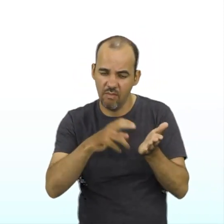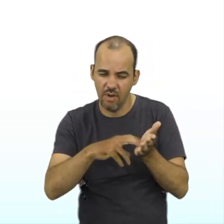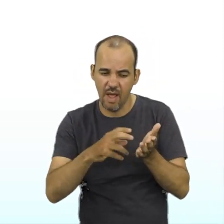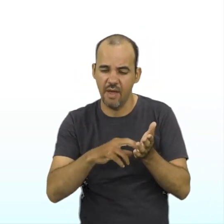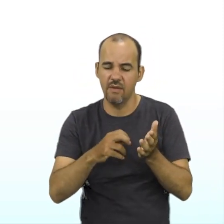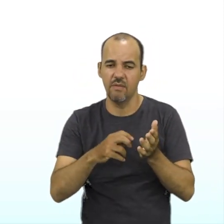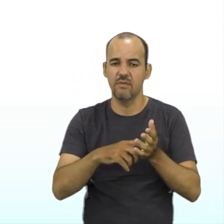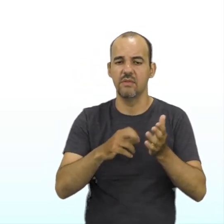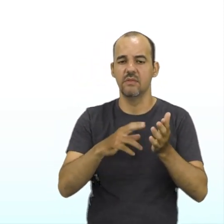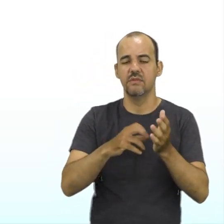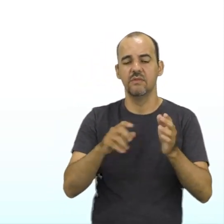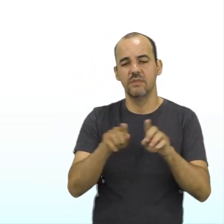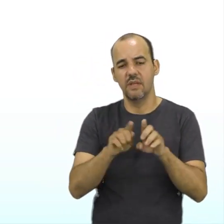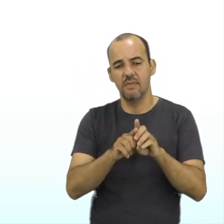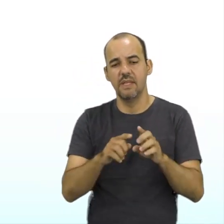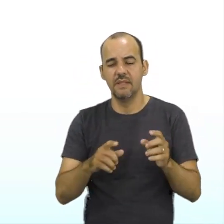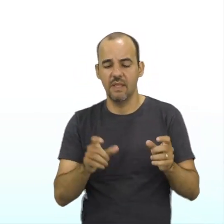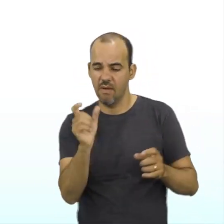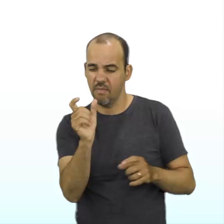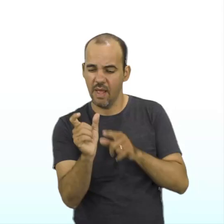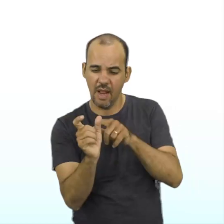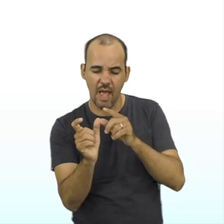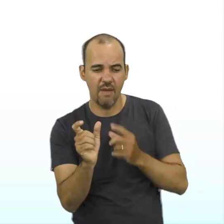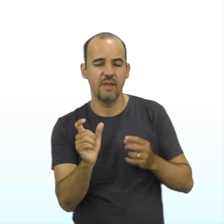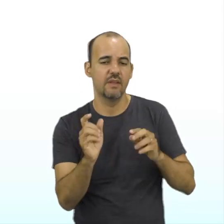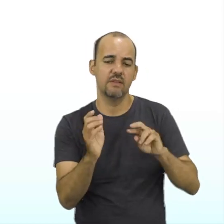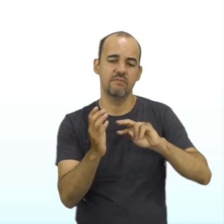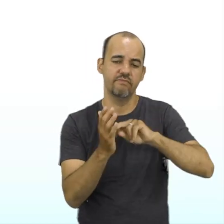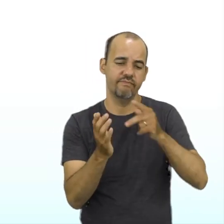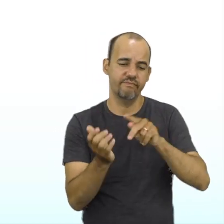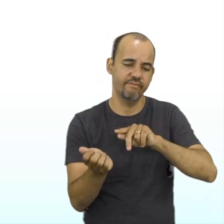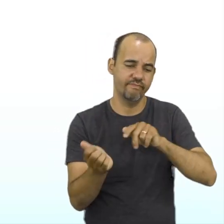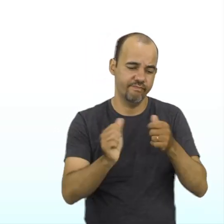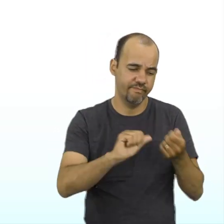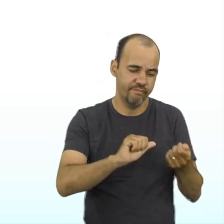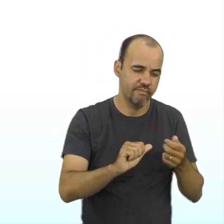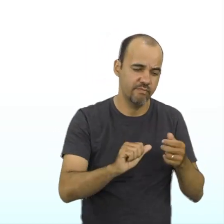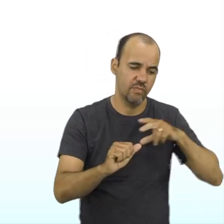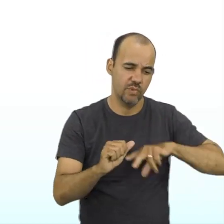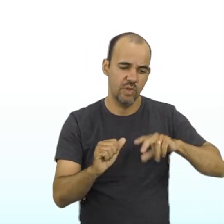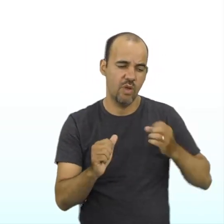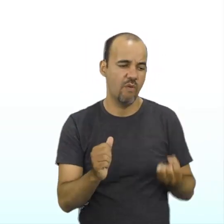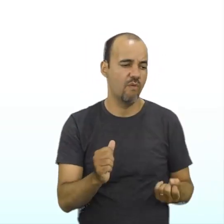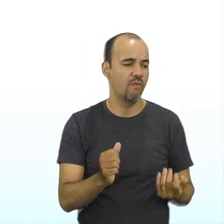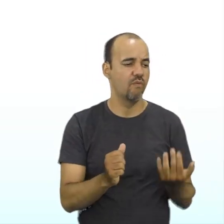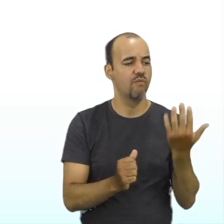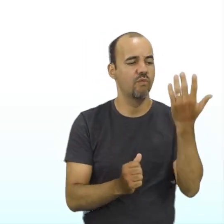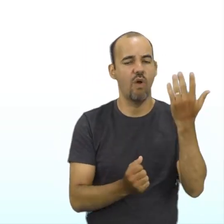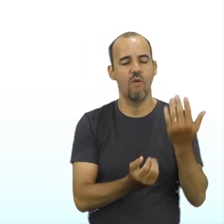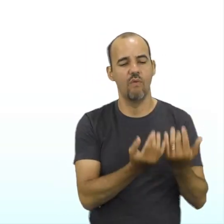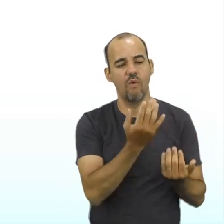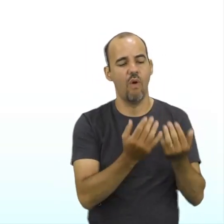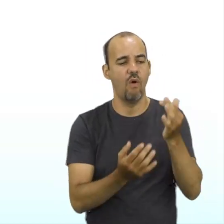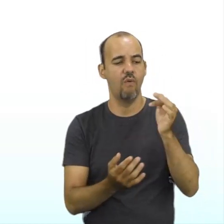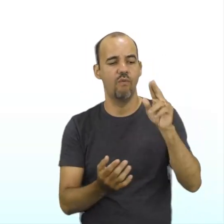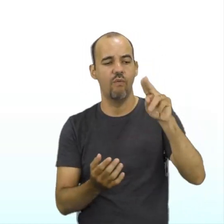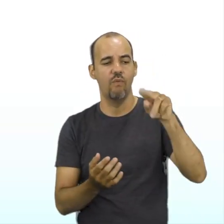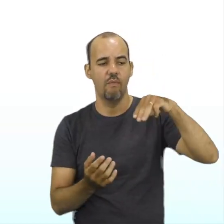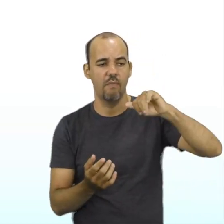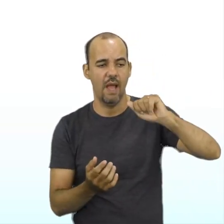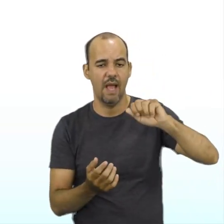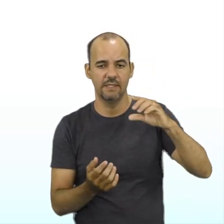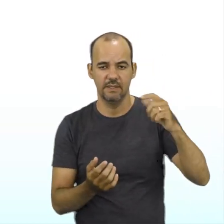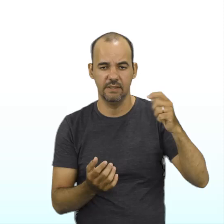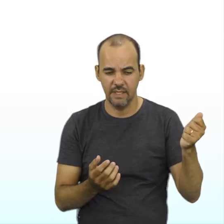fumaça. Entender, e aí também vem um pouco de análise textual, né? Cortina de humo, né? Cortina de